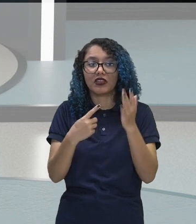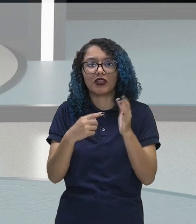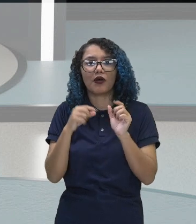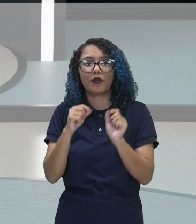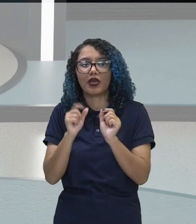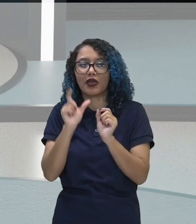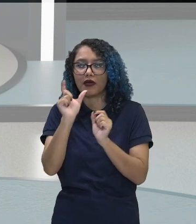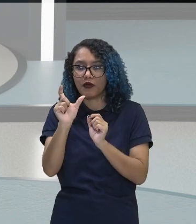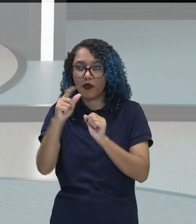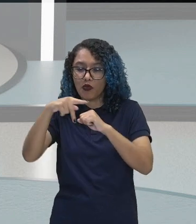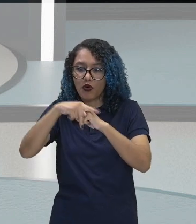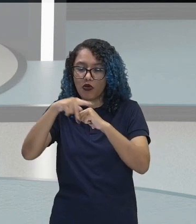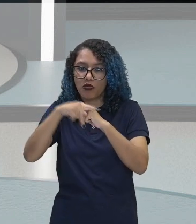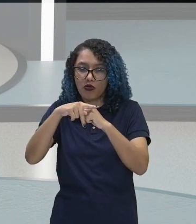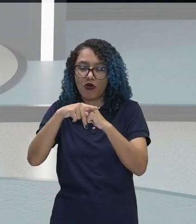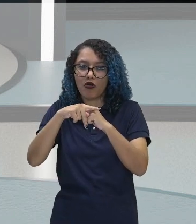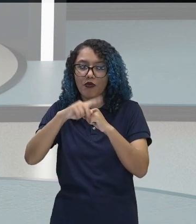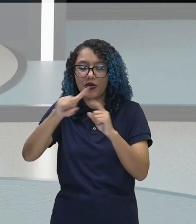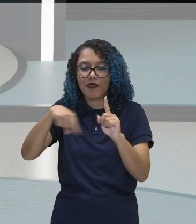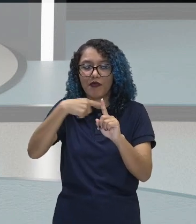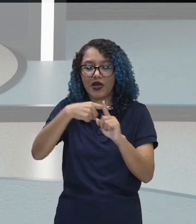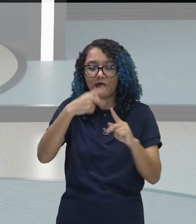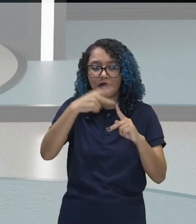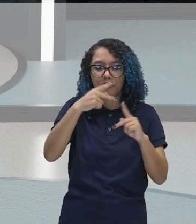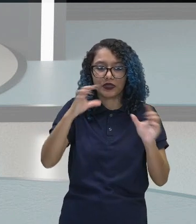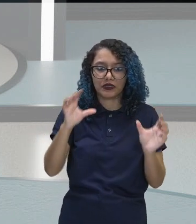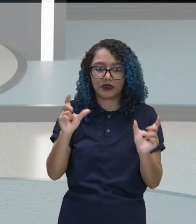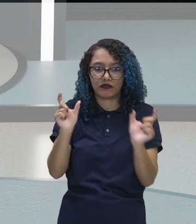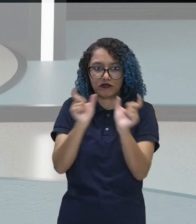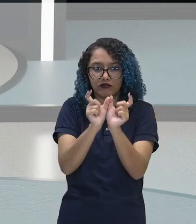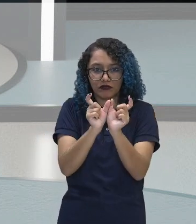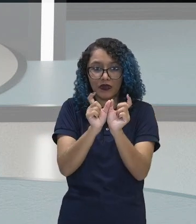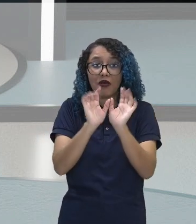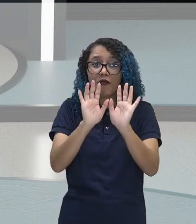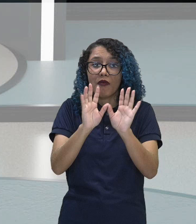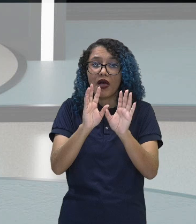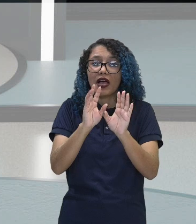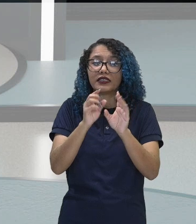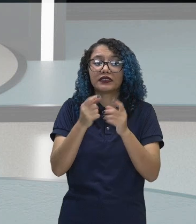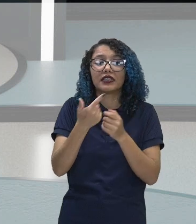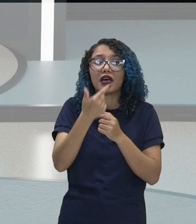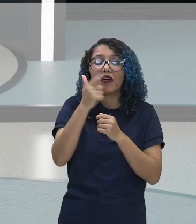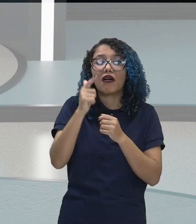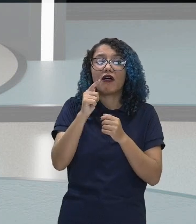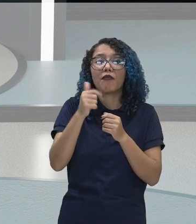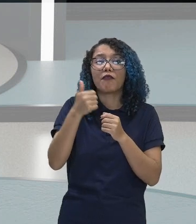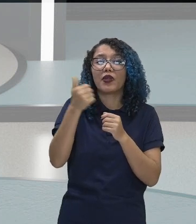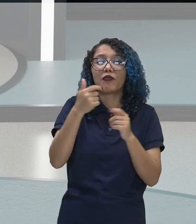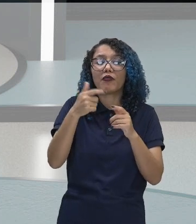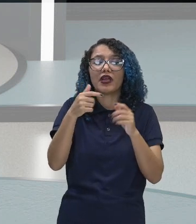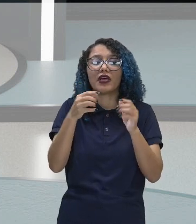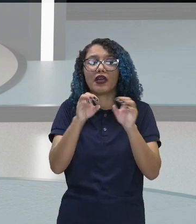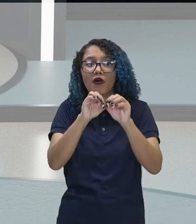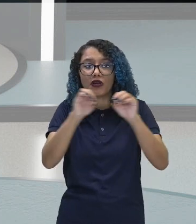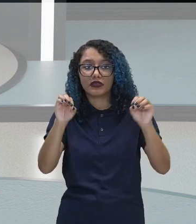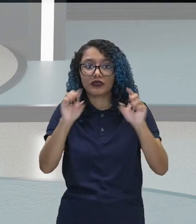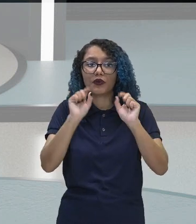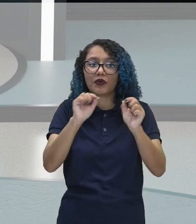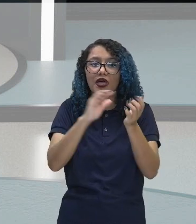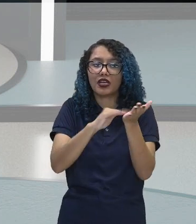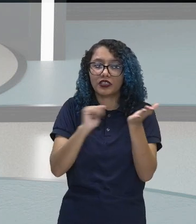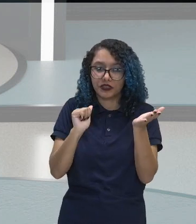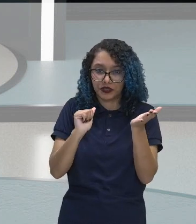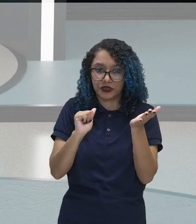demonstrativo e a preposição, que foi omitida na oração anterior. Aquele dia não descansei, quando na